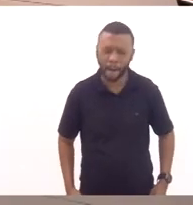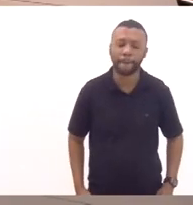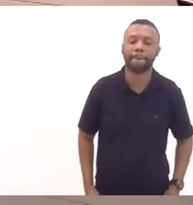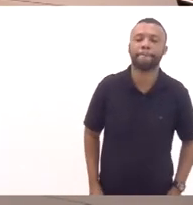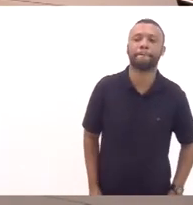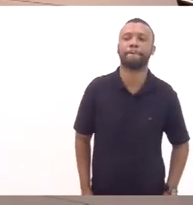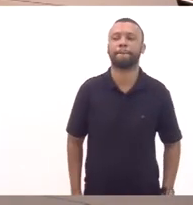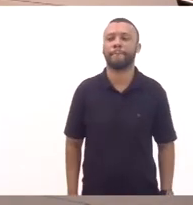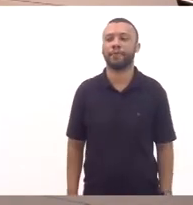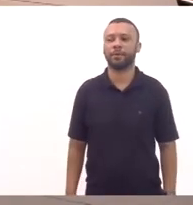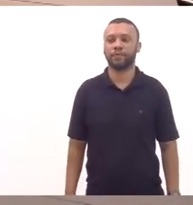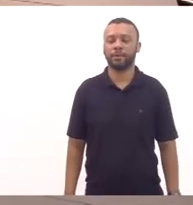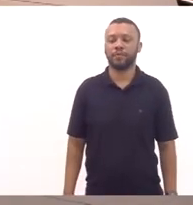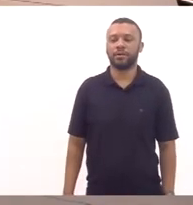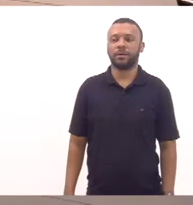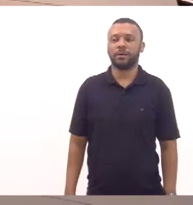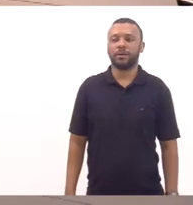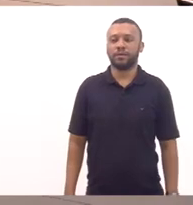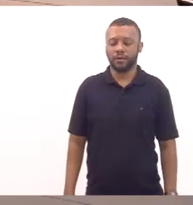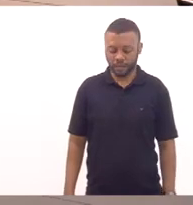Dois e meio, né?